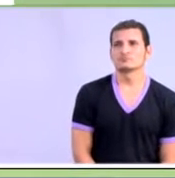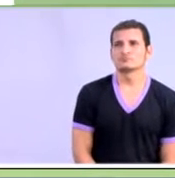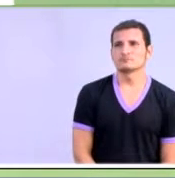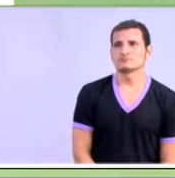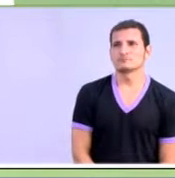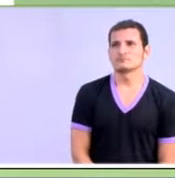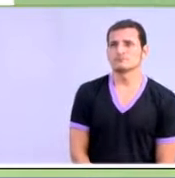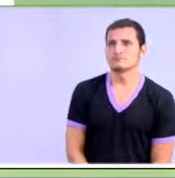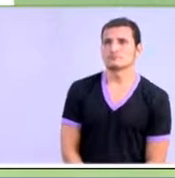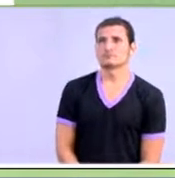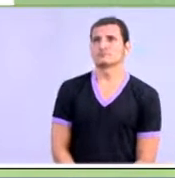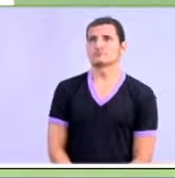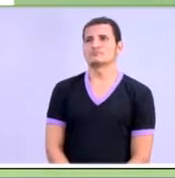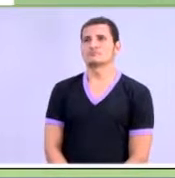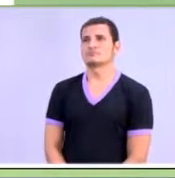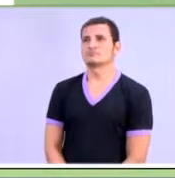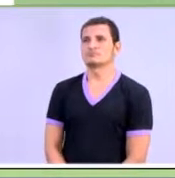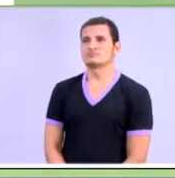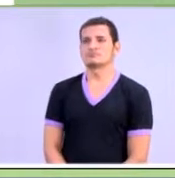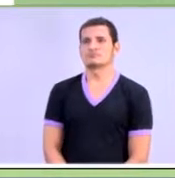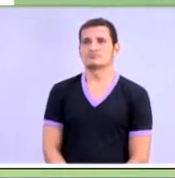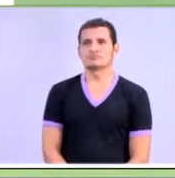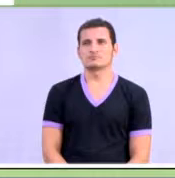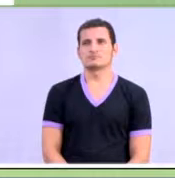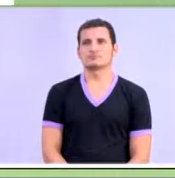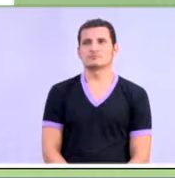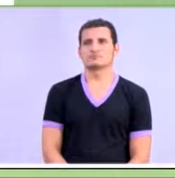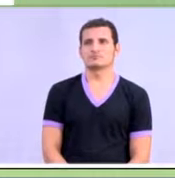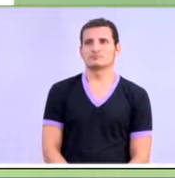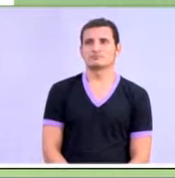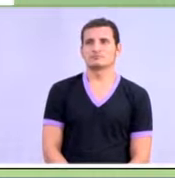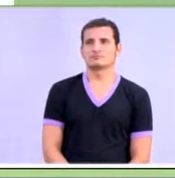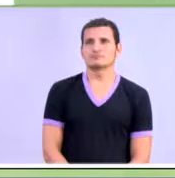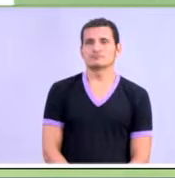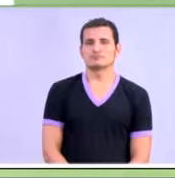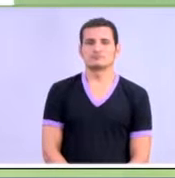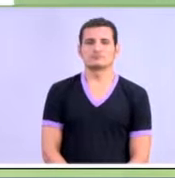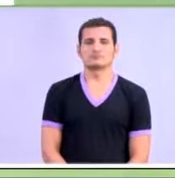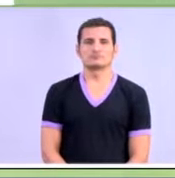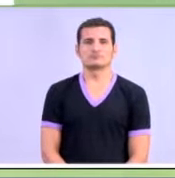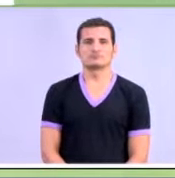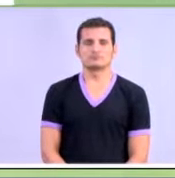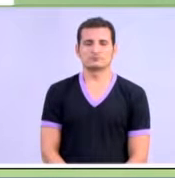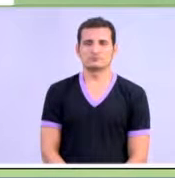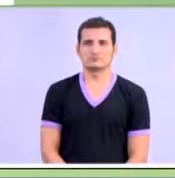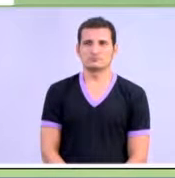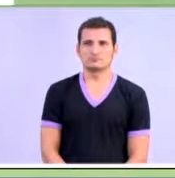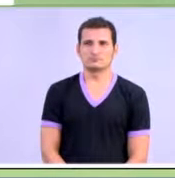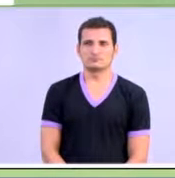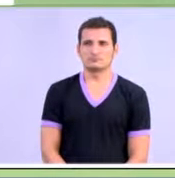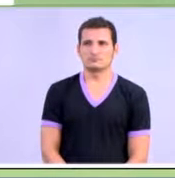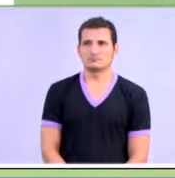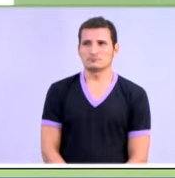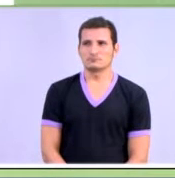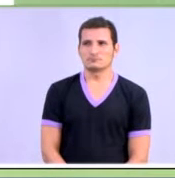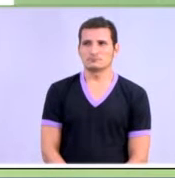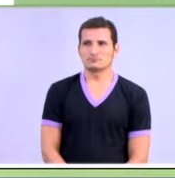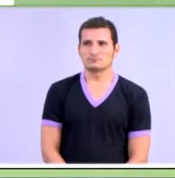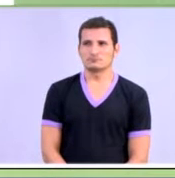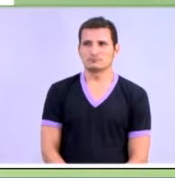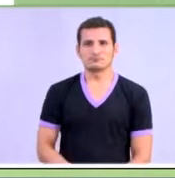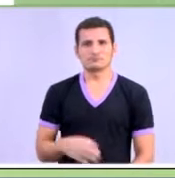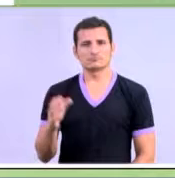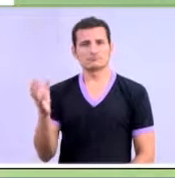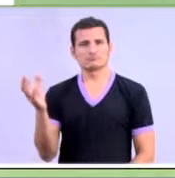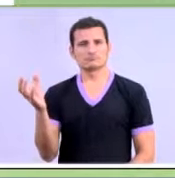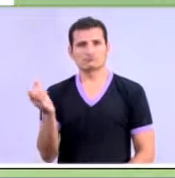quando for definir agora, gente, eu tenho que começar a abstrair algumas informações. Quando eu for sacar, eu preciso retornar